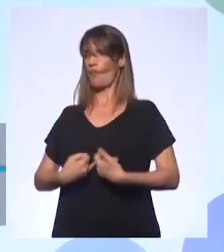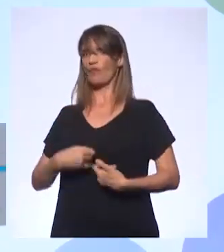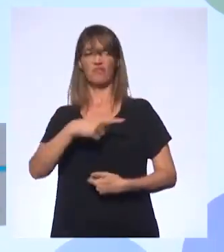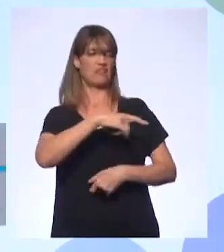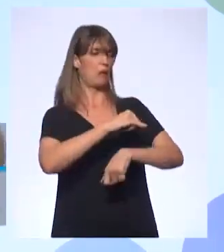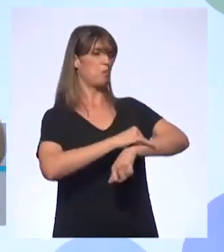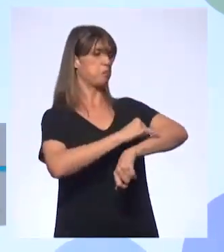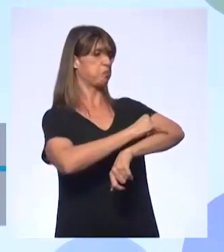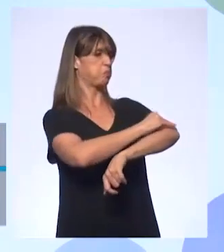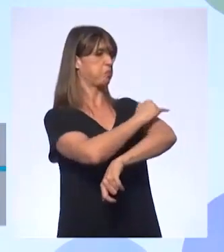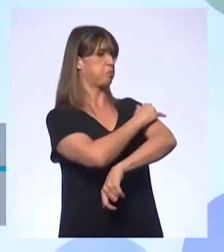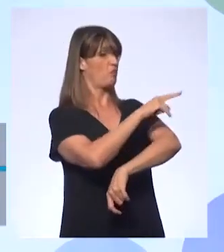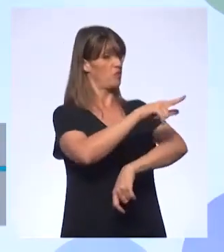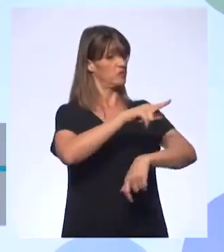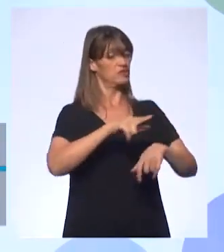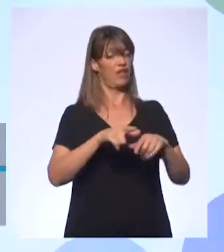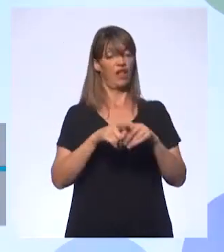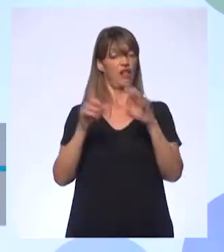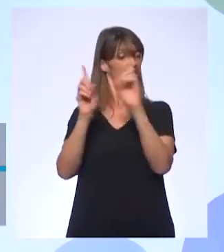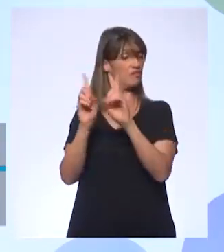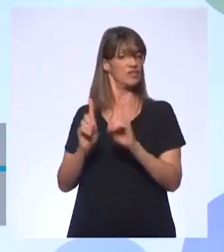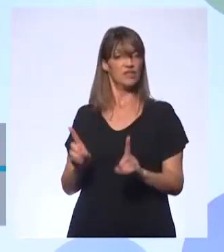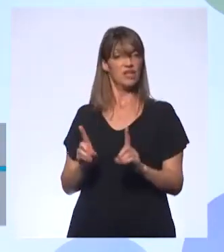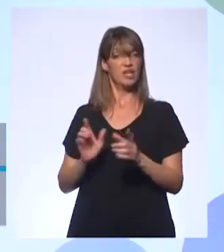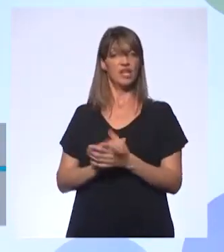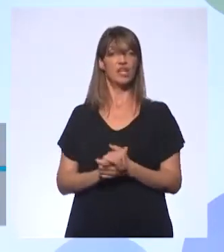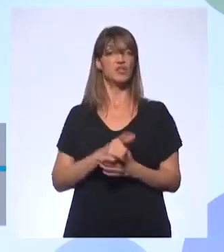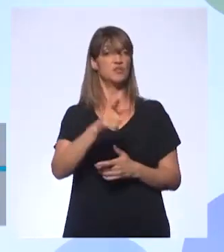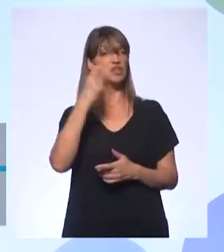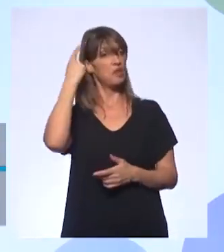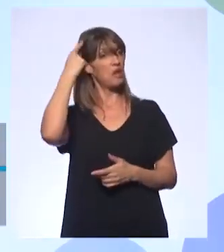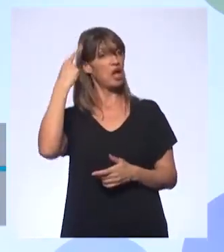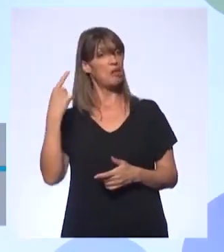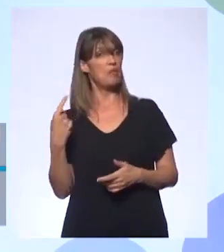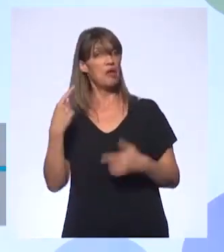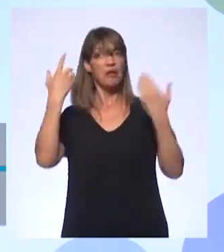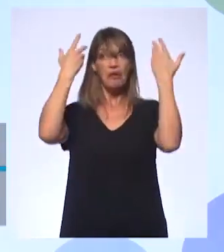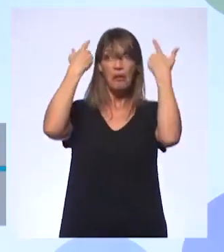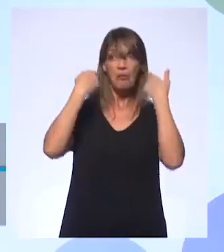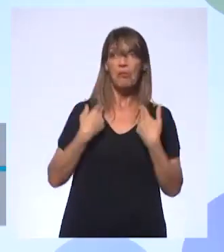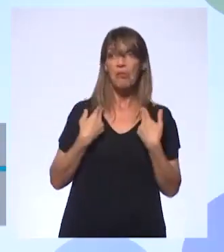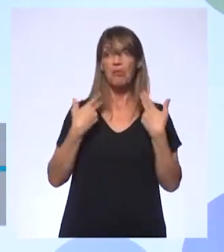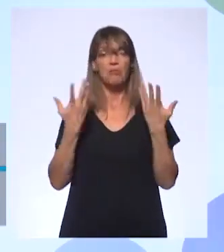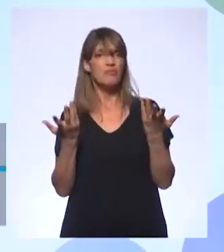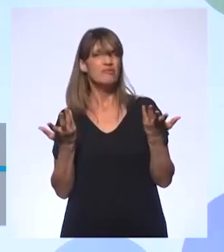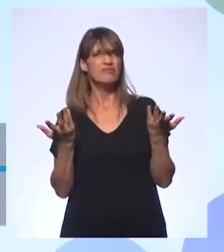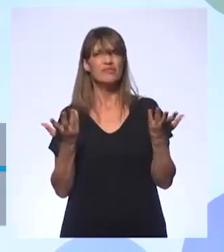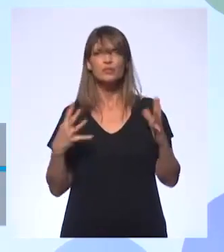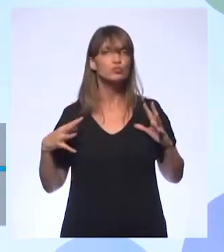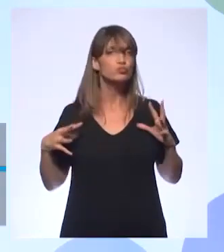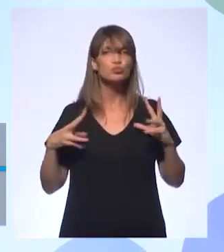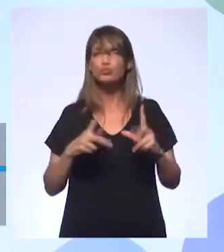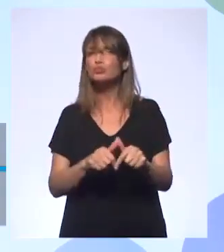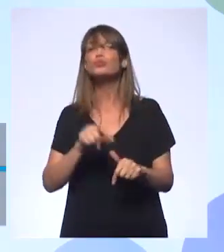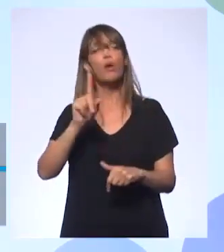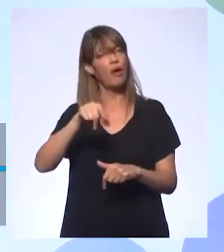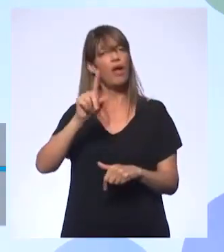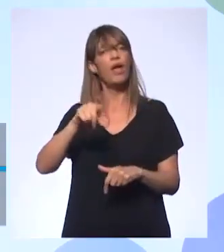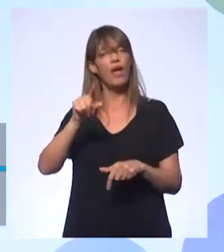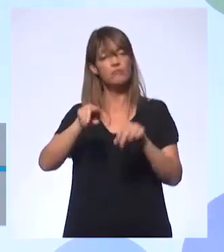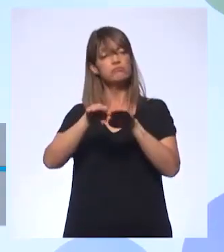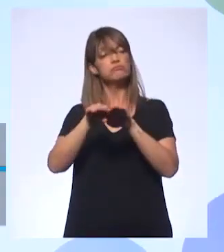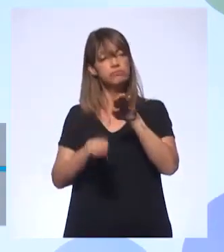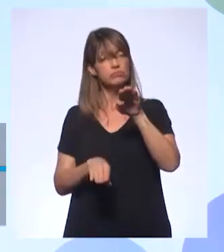de um padrão, por causa que você está dentro de um padrão estético, você está longe desse padrão estético. Então, tudo isso também entra nessa questão de que, por mais que